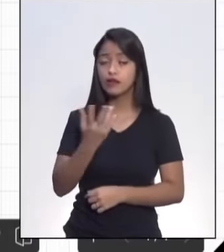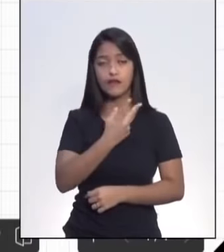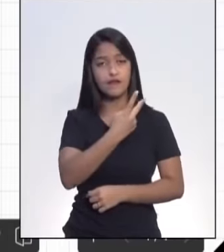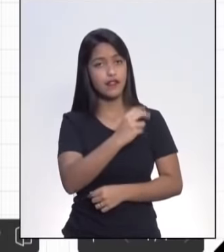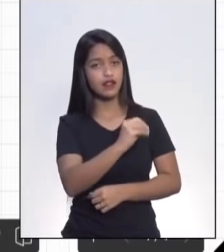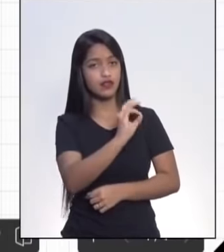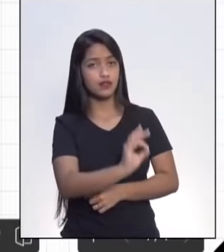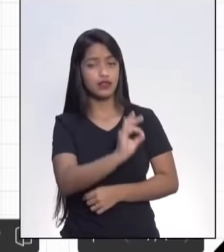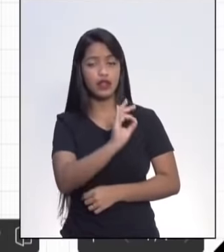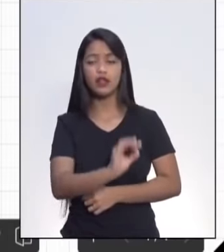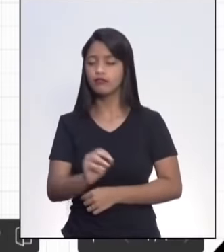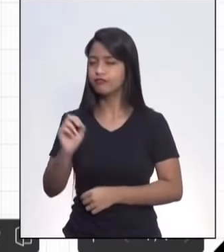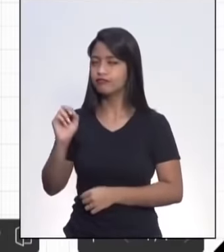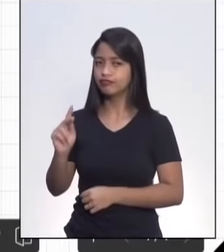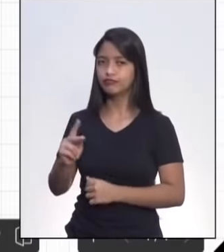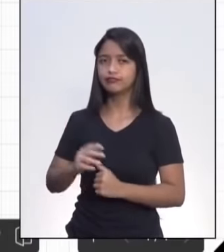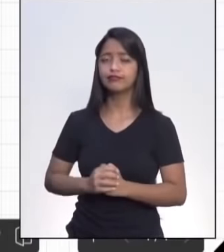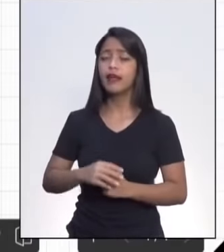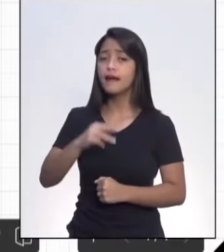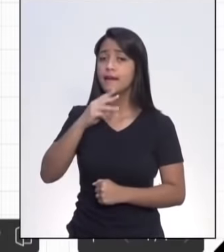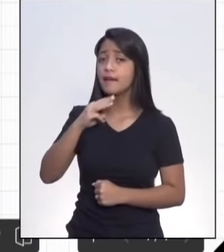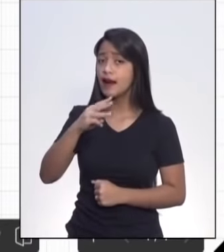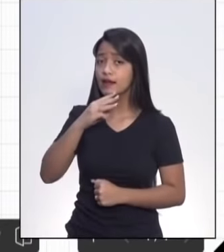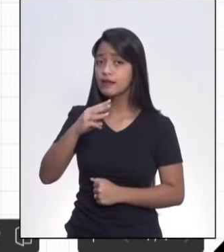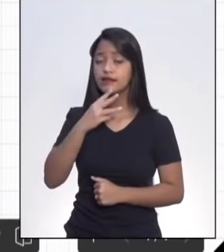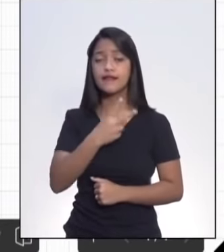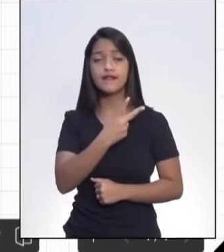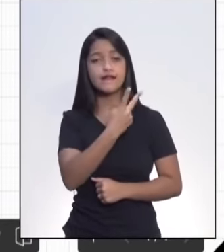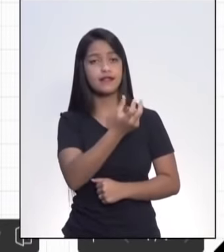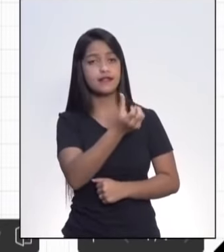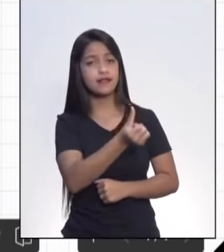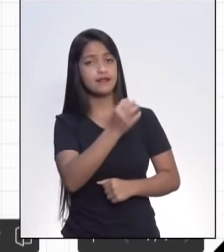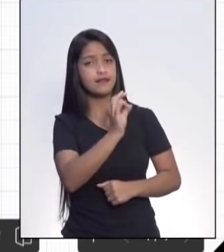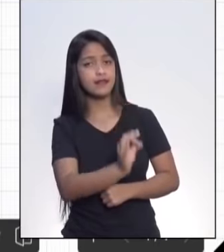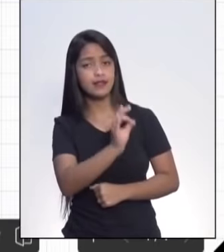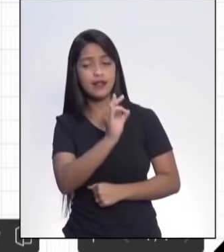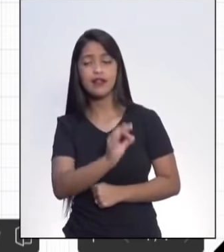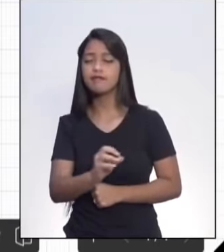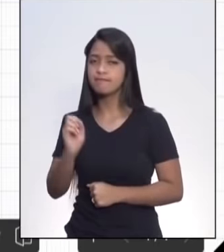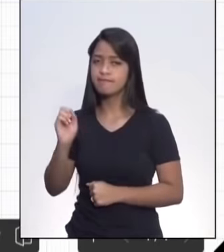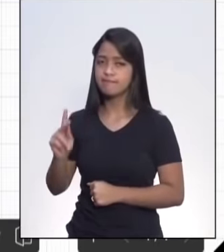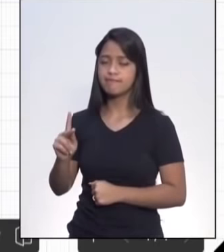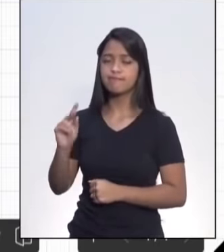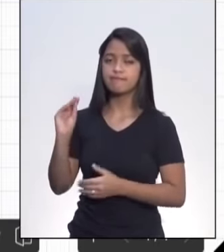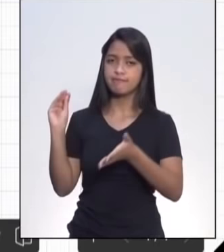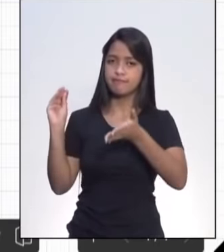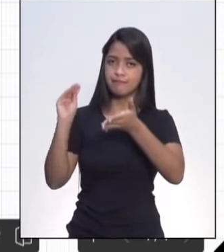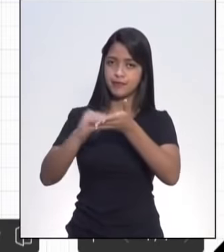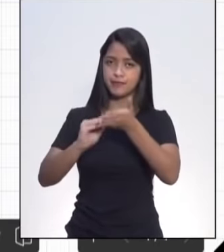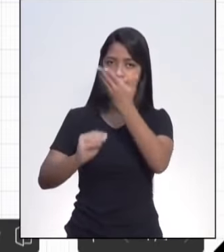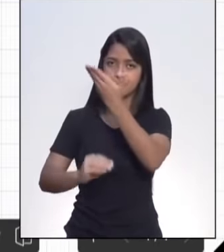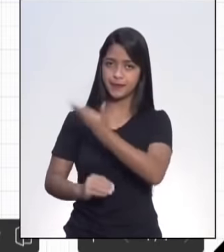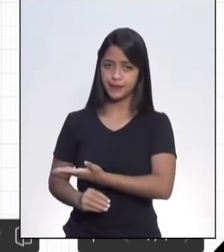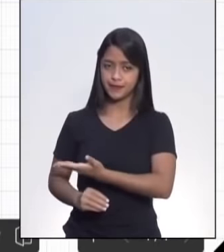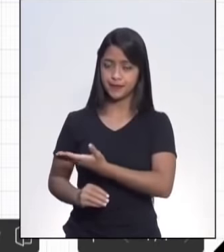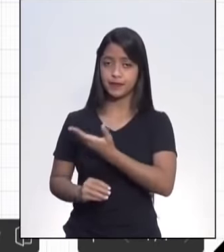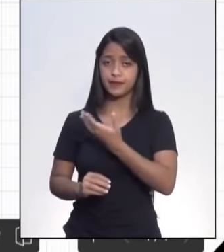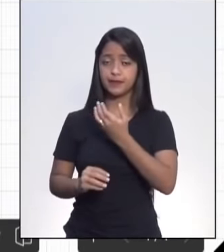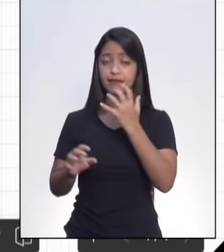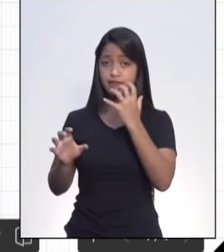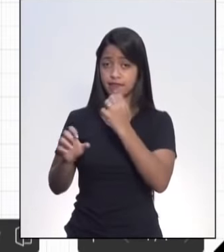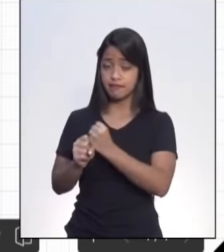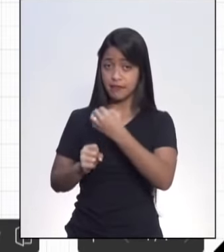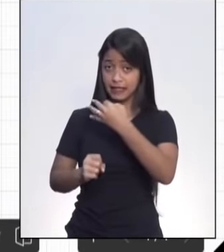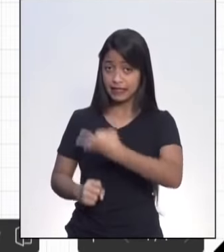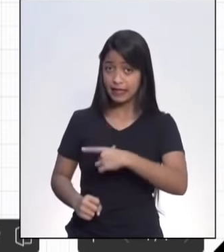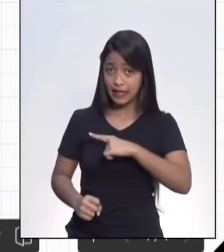20%. E em março? 26%. 26%. Se a minha conta estiver correta, Alessandra, temos